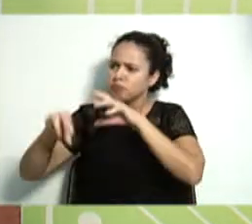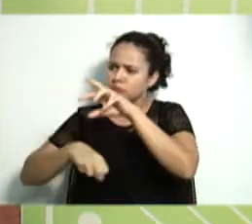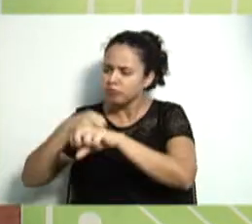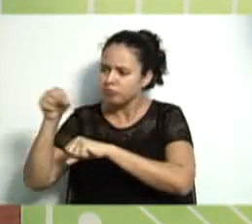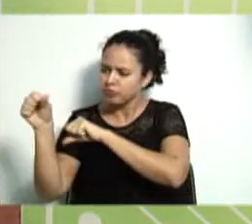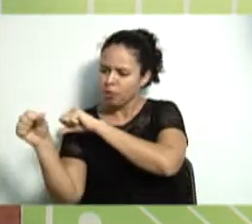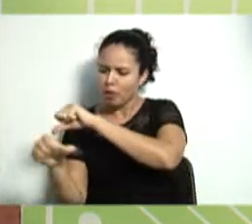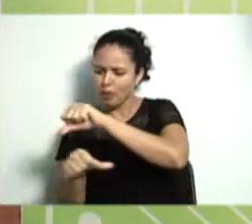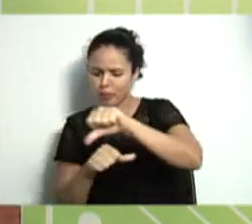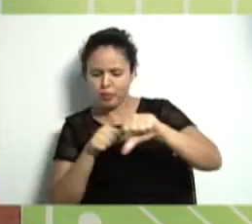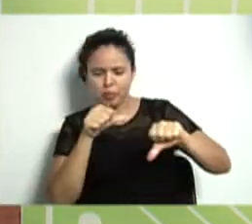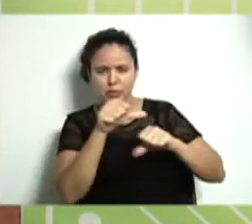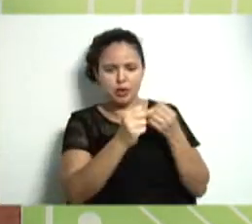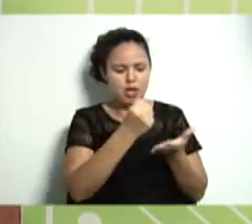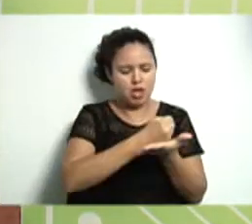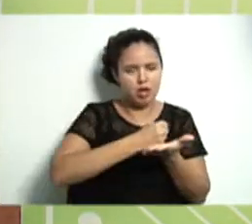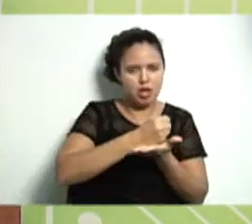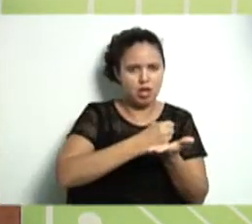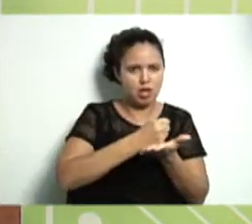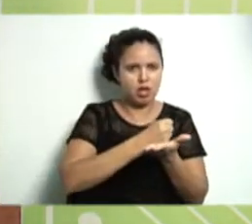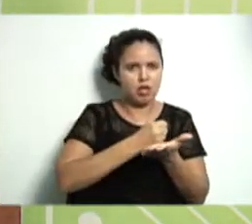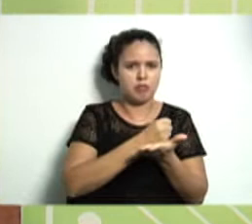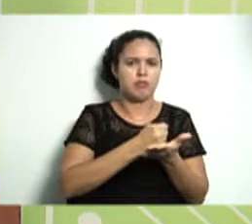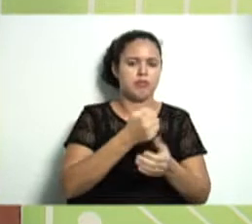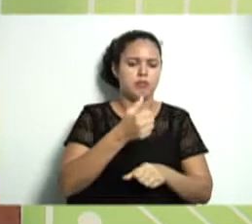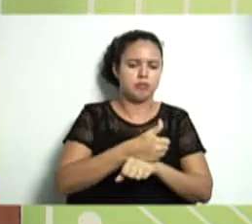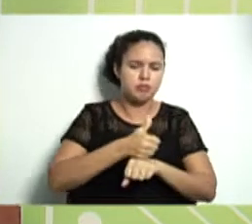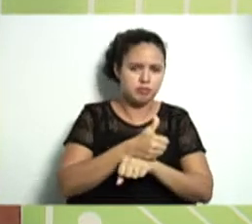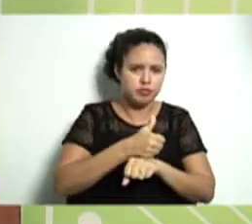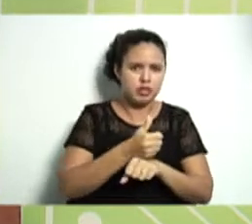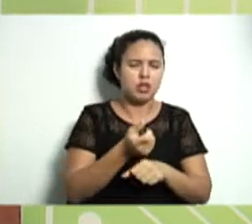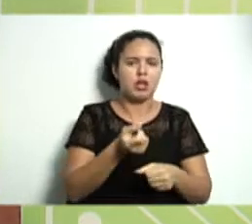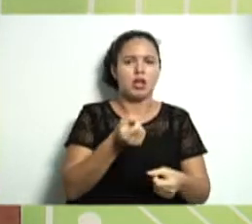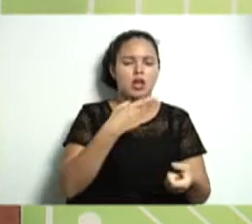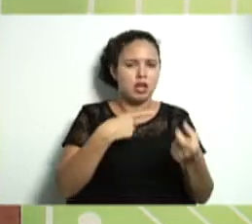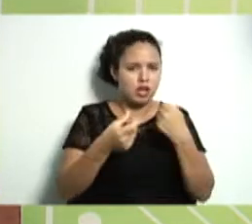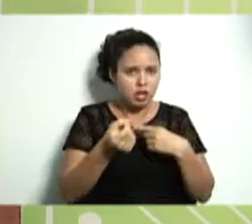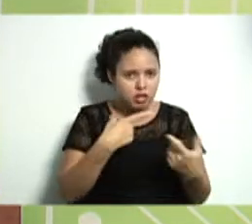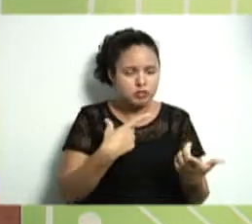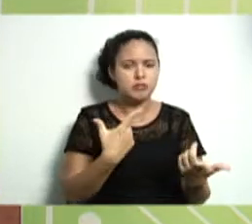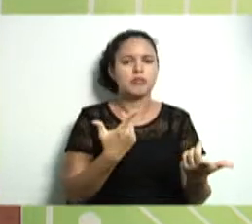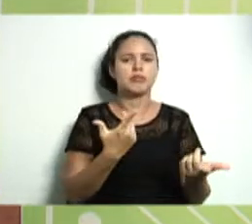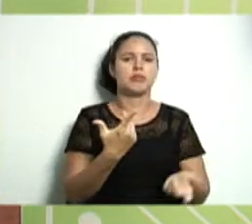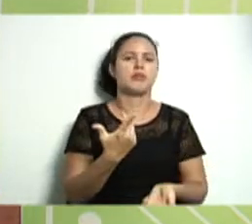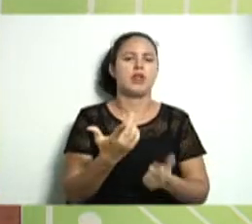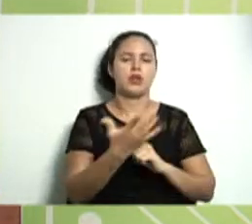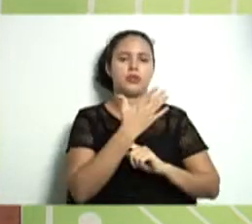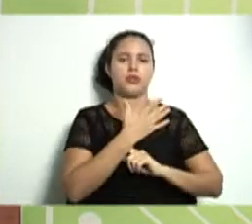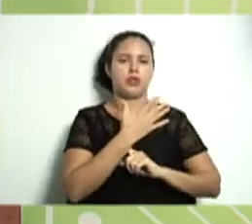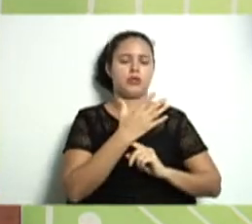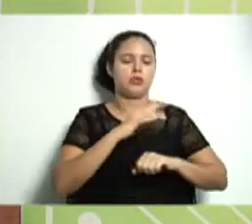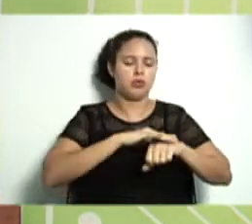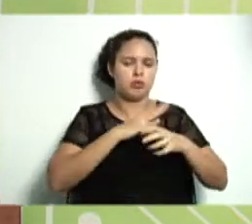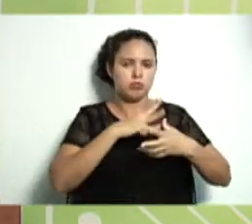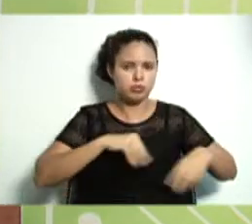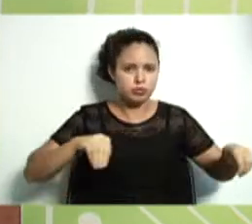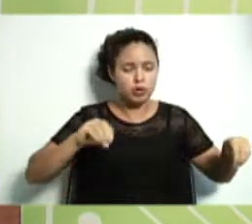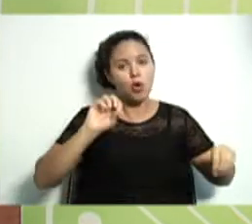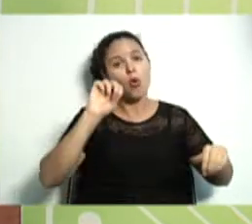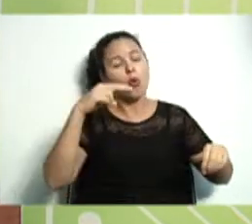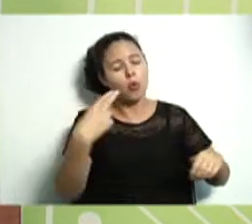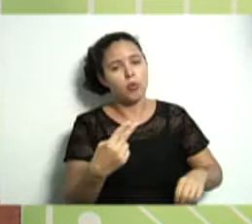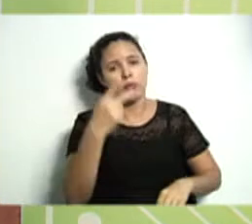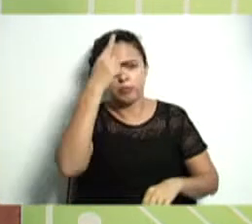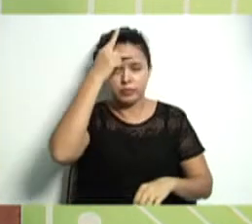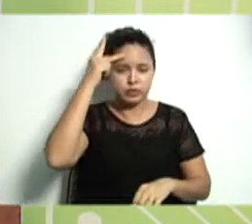que vai auxiliar a vida de muitas pessoas. Ou pode também produzir algo que vai tirar a vida das pessoas, como uma